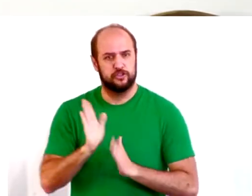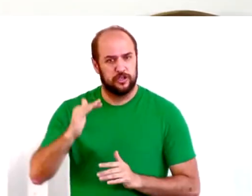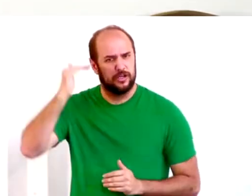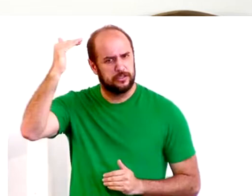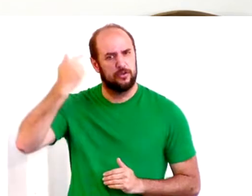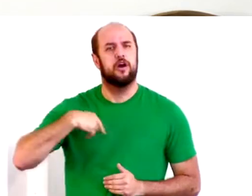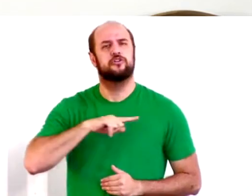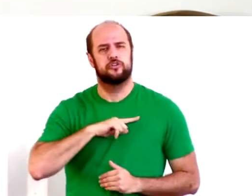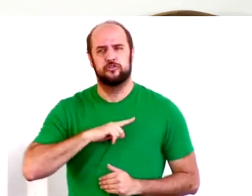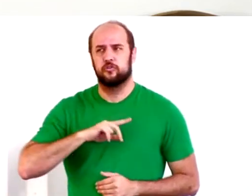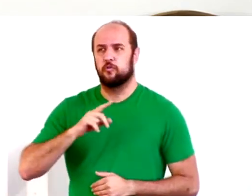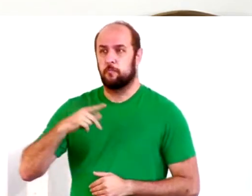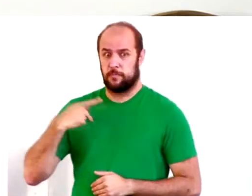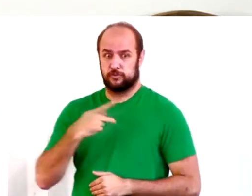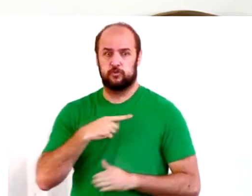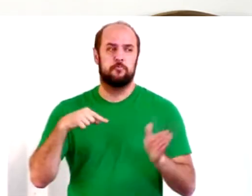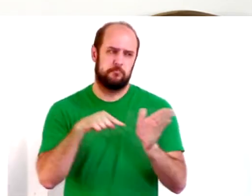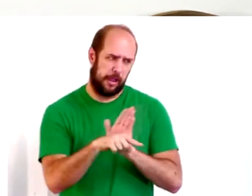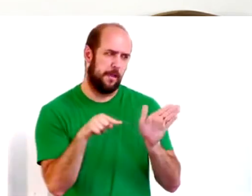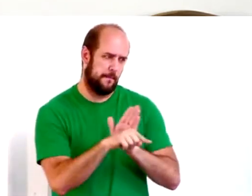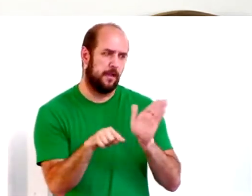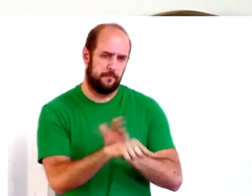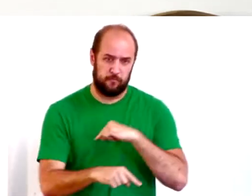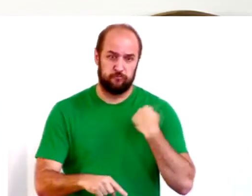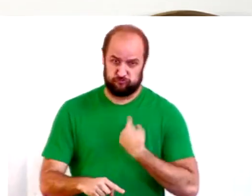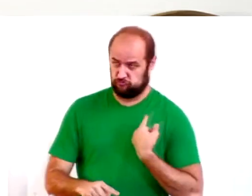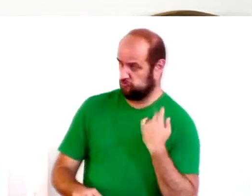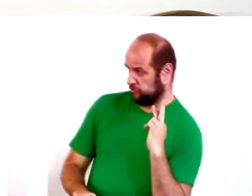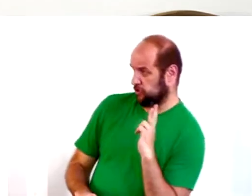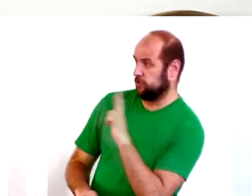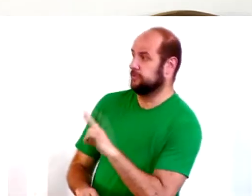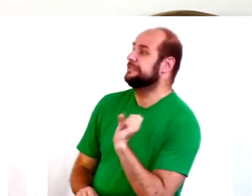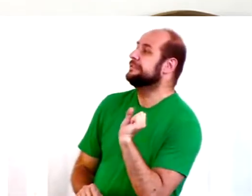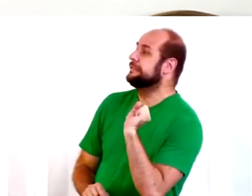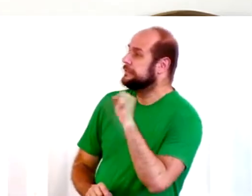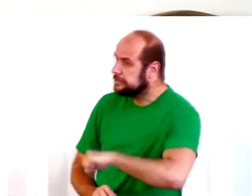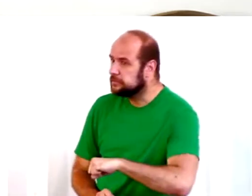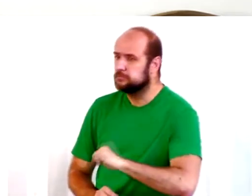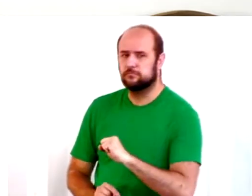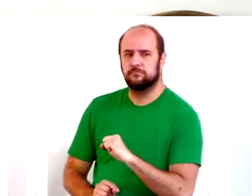nós dissemos um sim por nós mesmos. Como nós poderemos